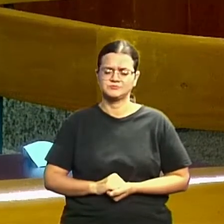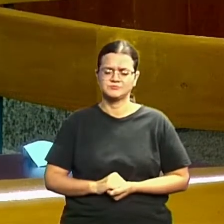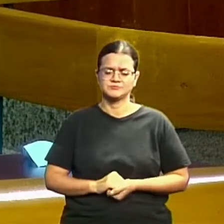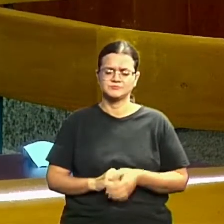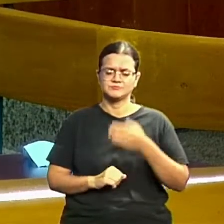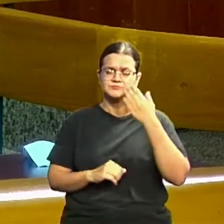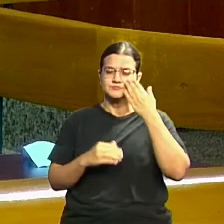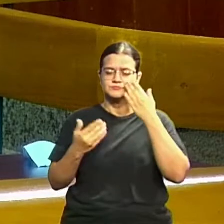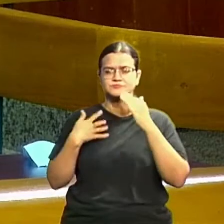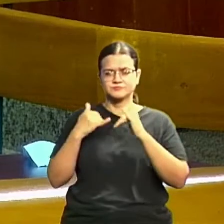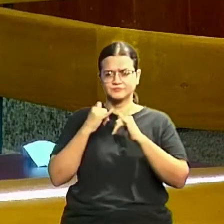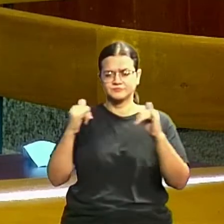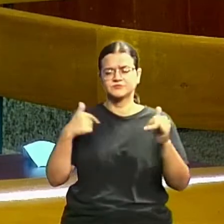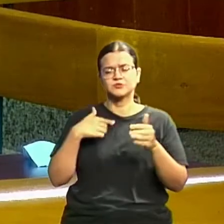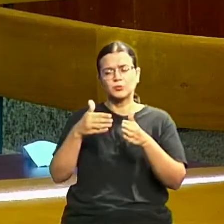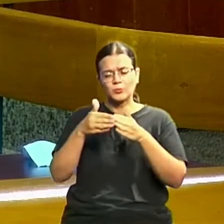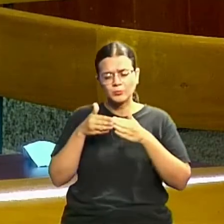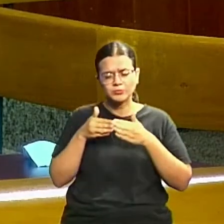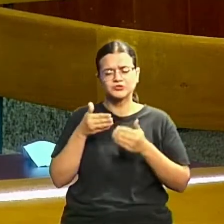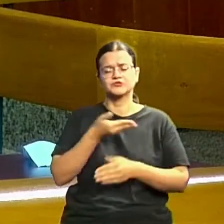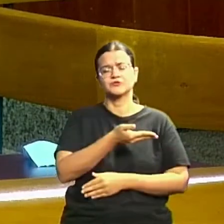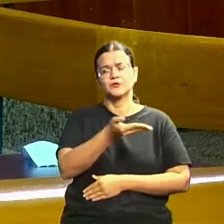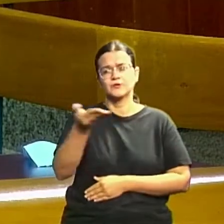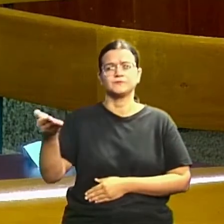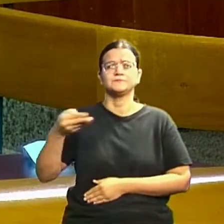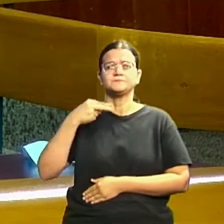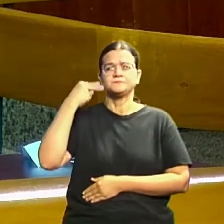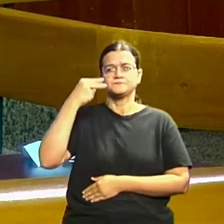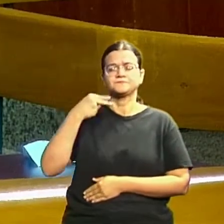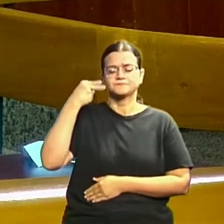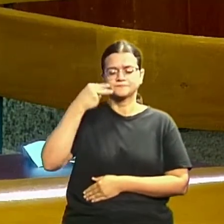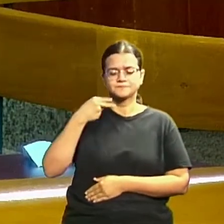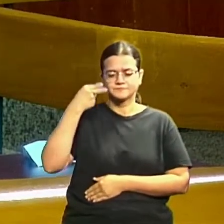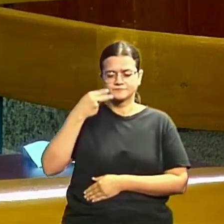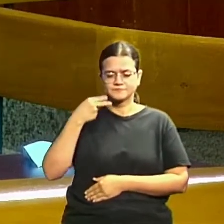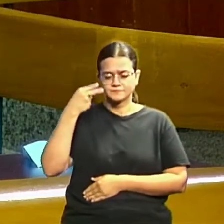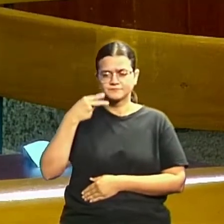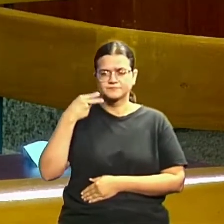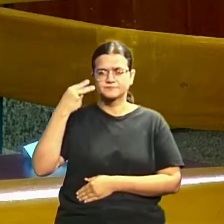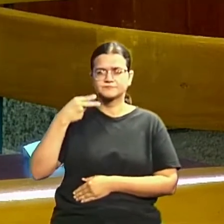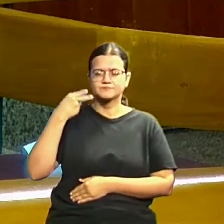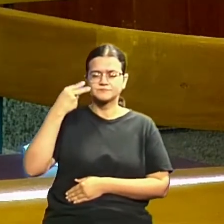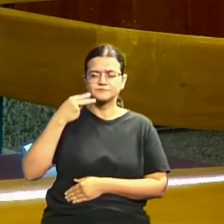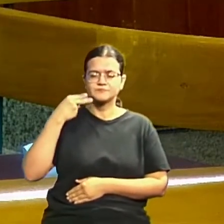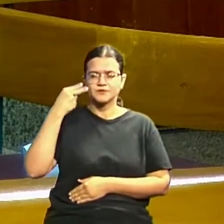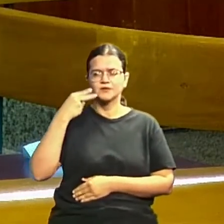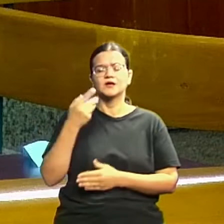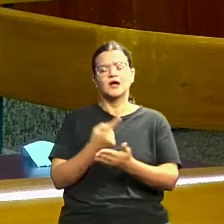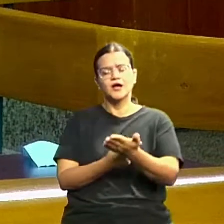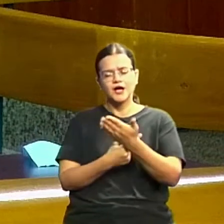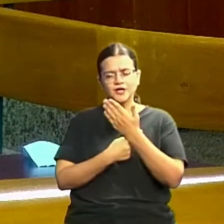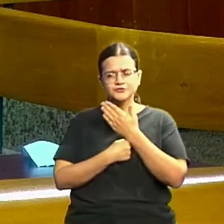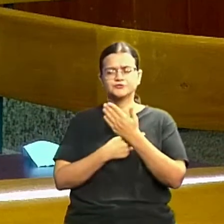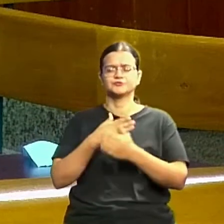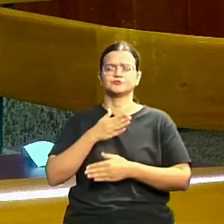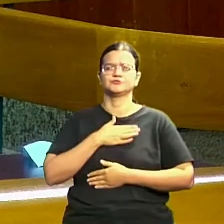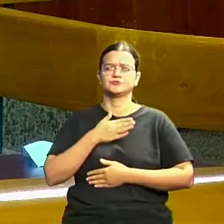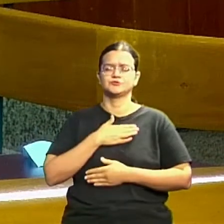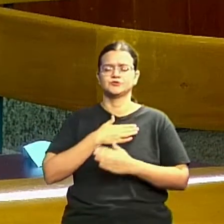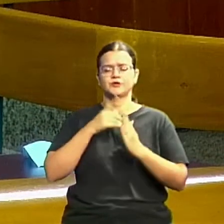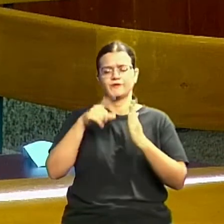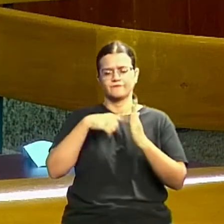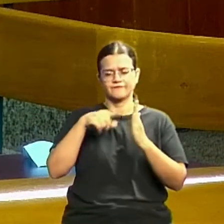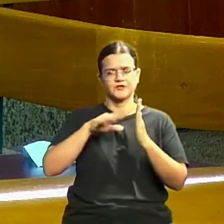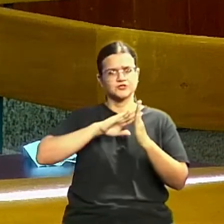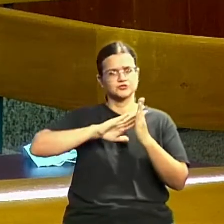Então fiquem meus encaminhamentos pedindo a cada um dos senhores vereadores e vereadoras que ajude a